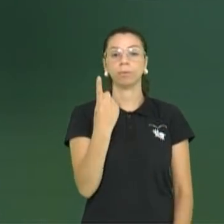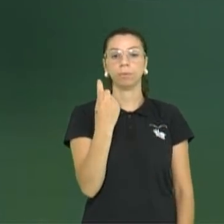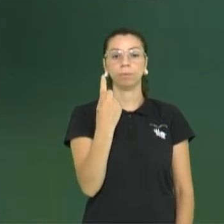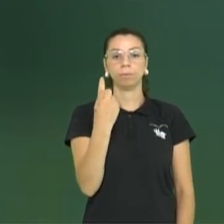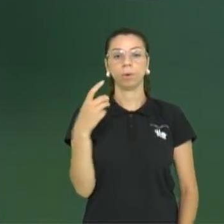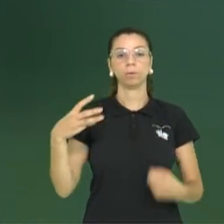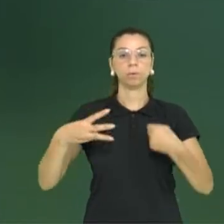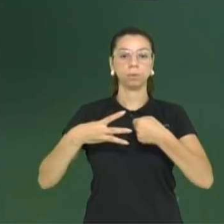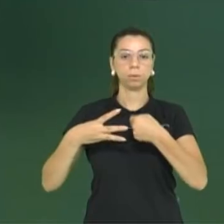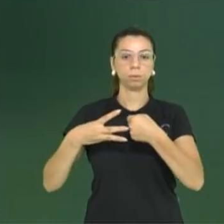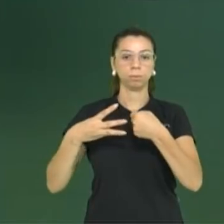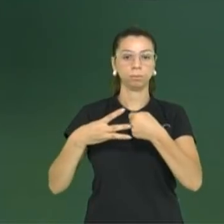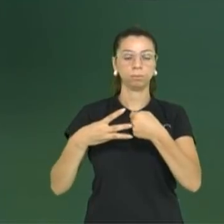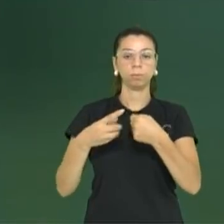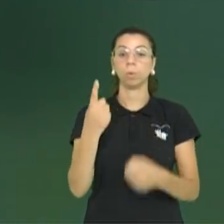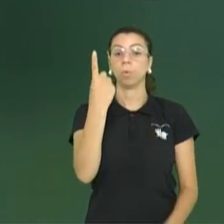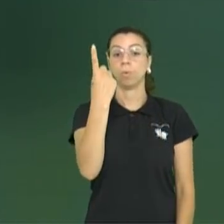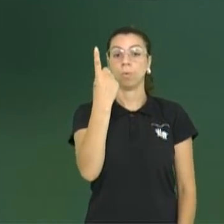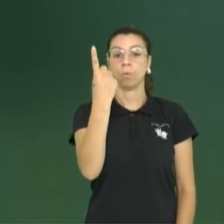Unicelulares.